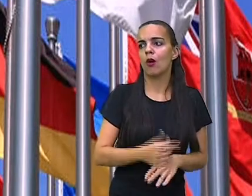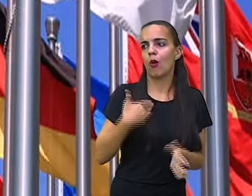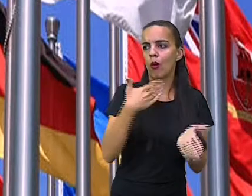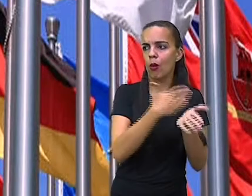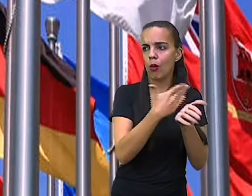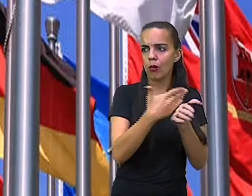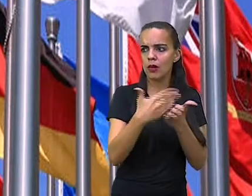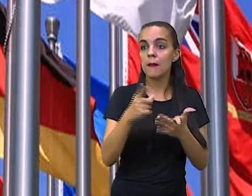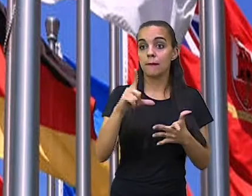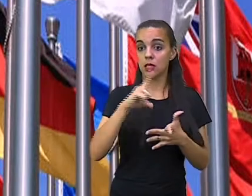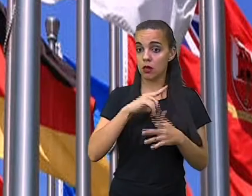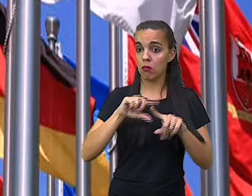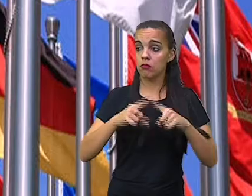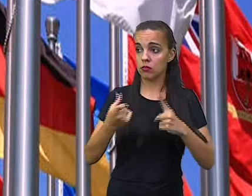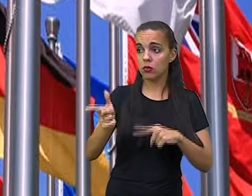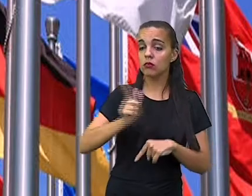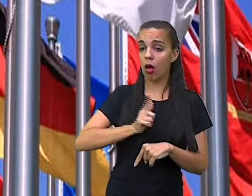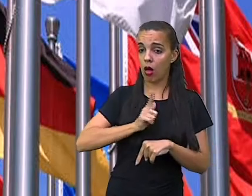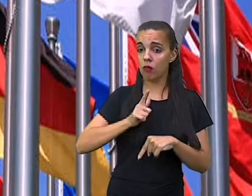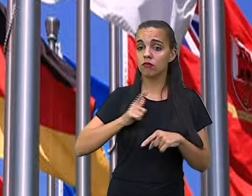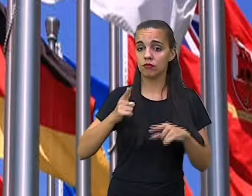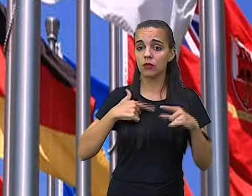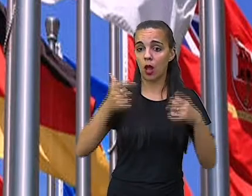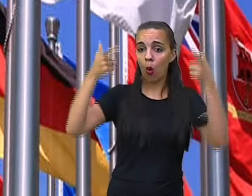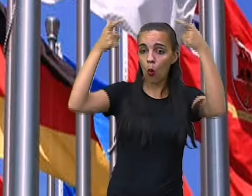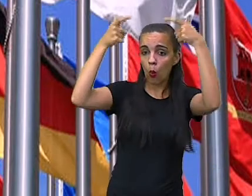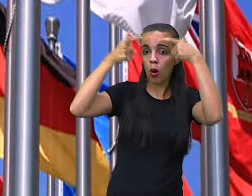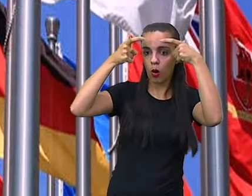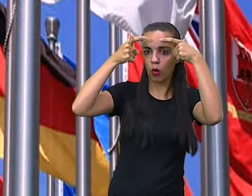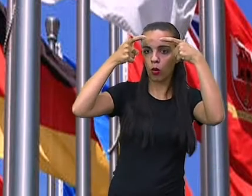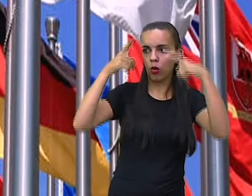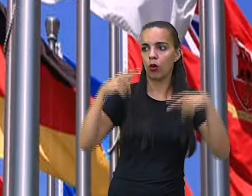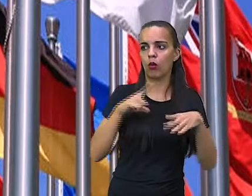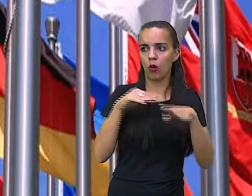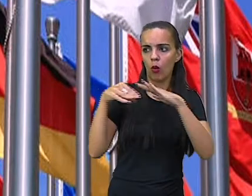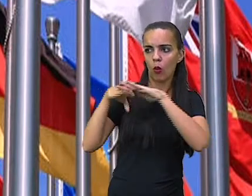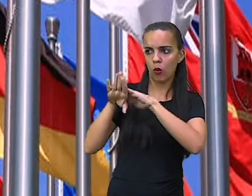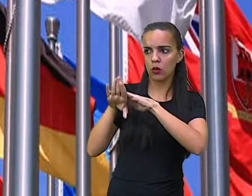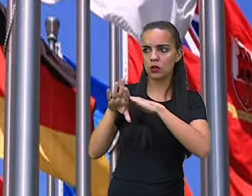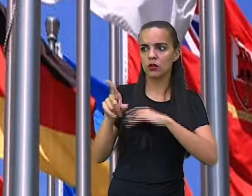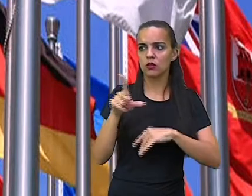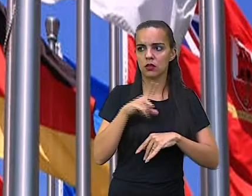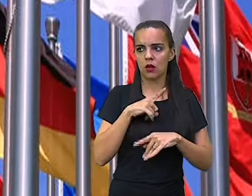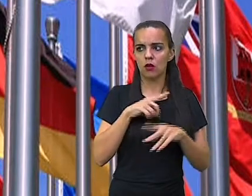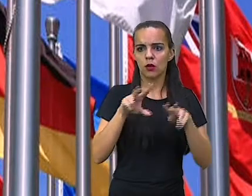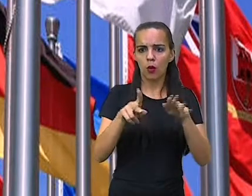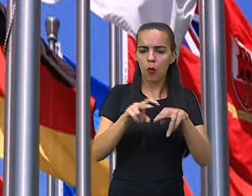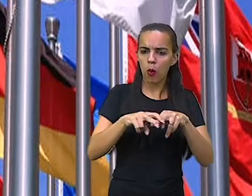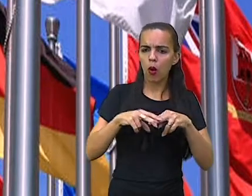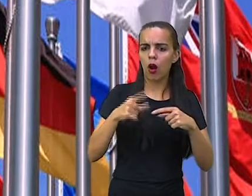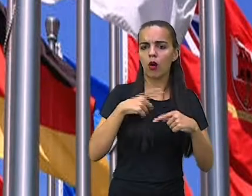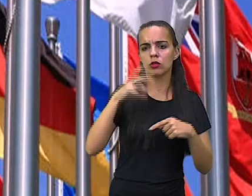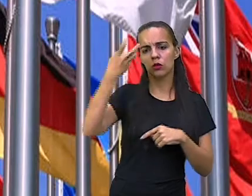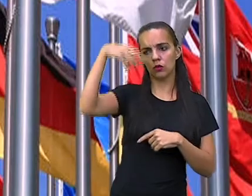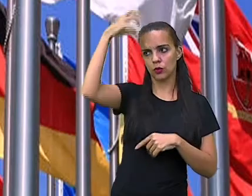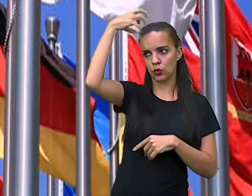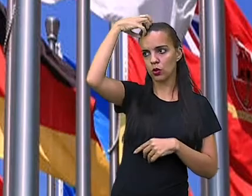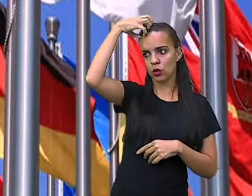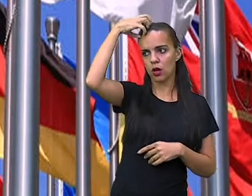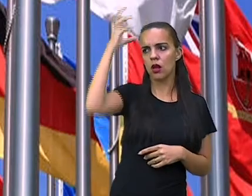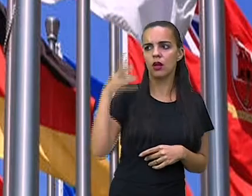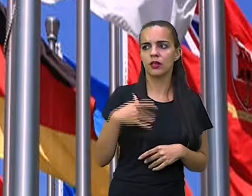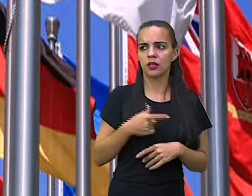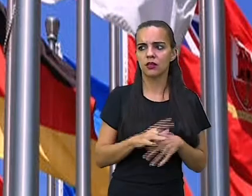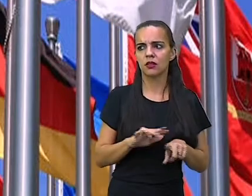têm a coroa e detêm esse título, né, de reis dos estados pontifícios, apesar